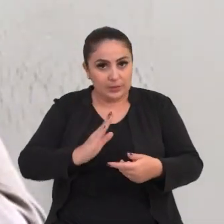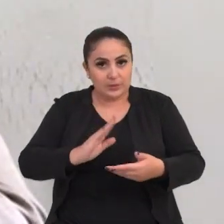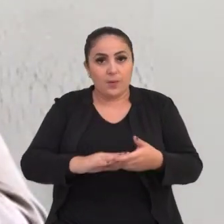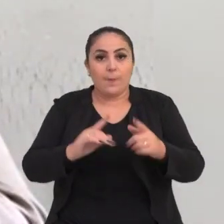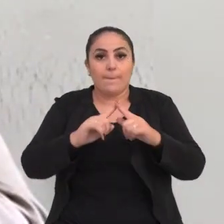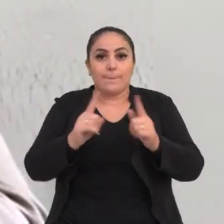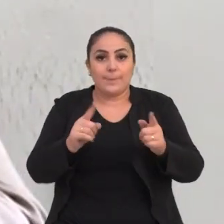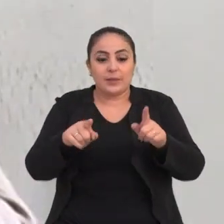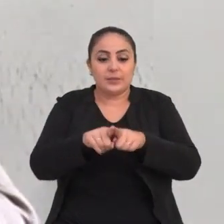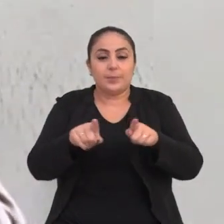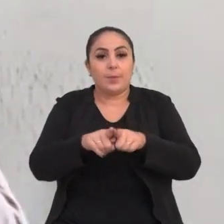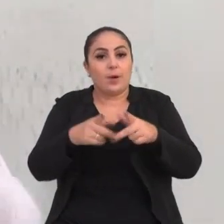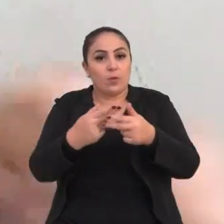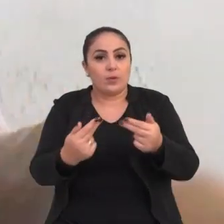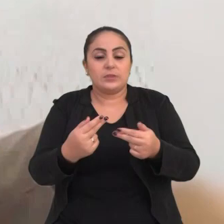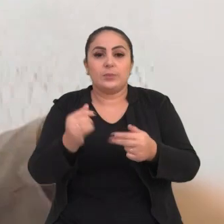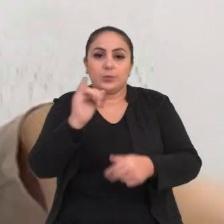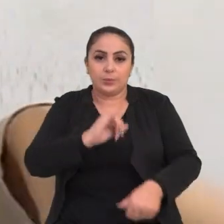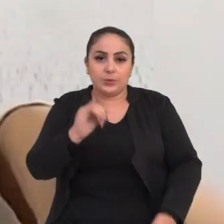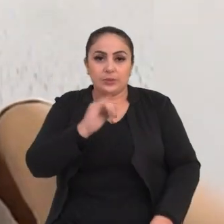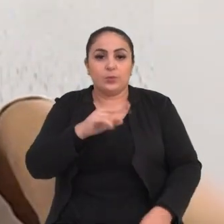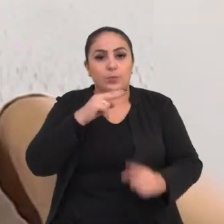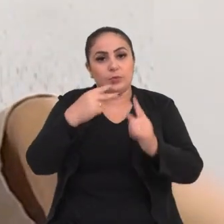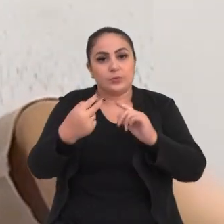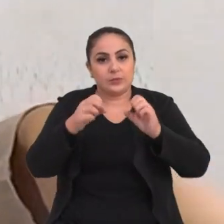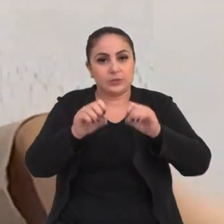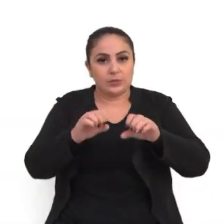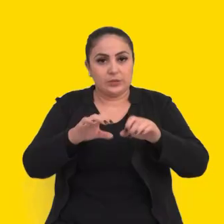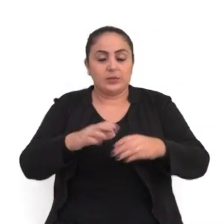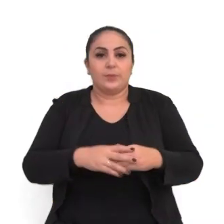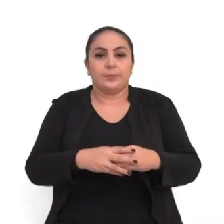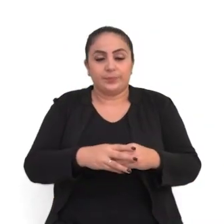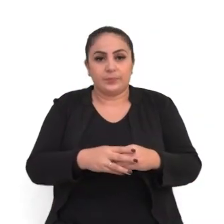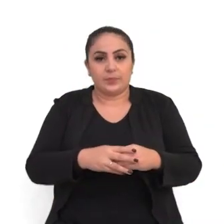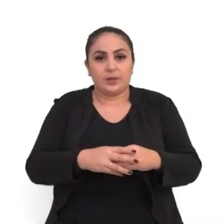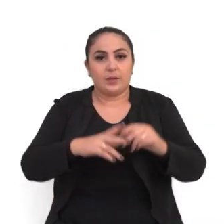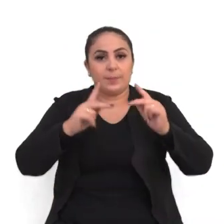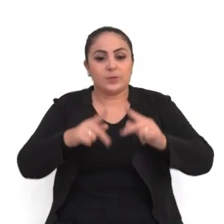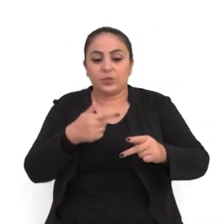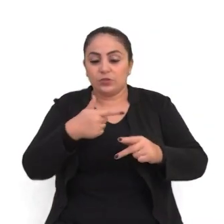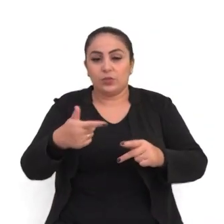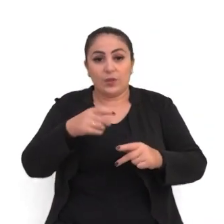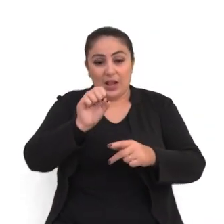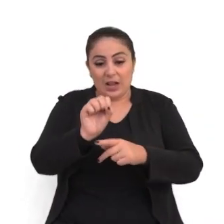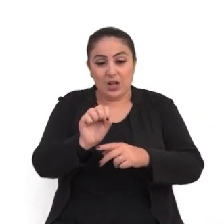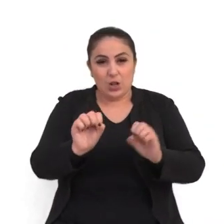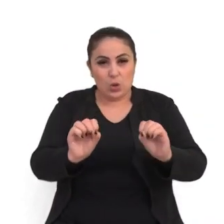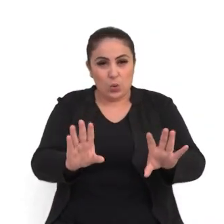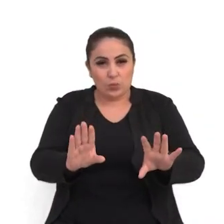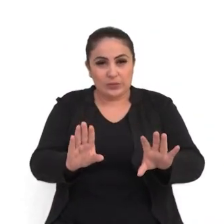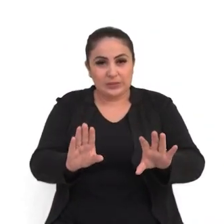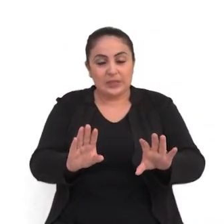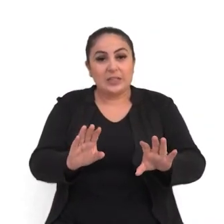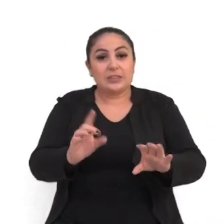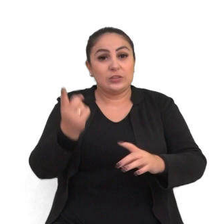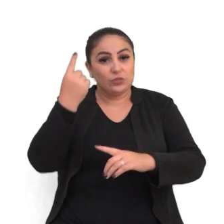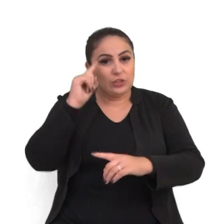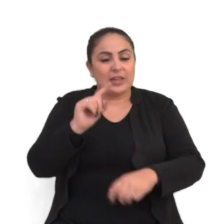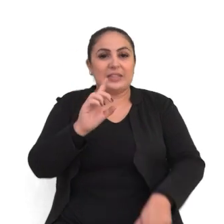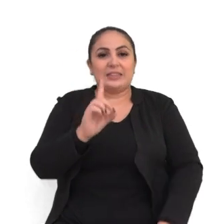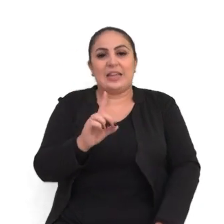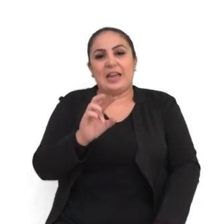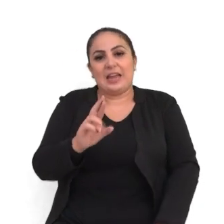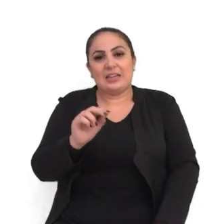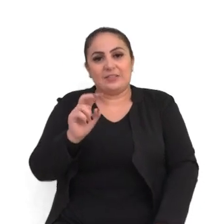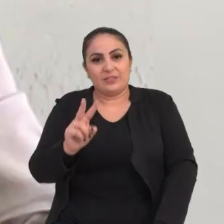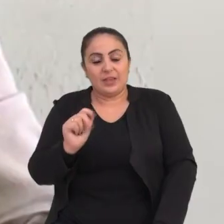Brasil. Então, esse é um fato bem positivo do ponto de vista da educação. Os veículos que não dispuserem de luzes de rodagem diurna, né, a